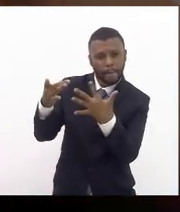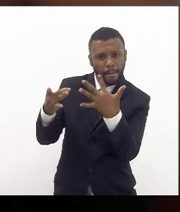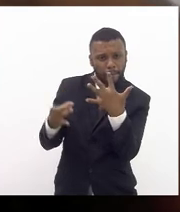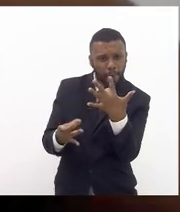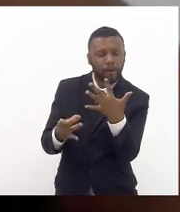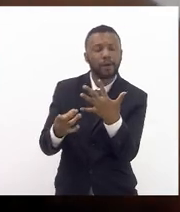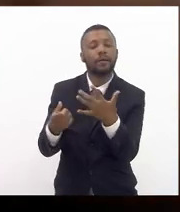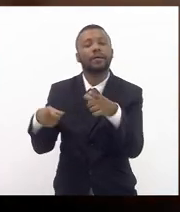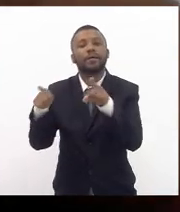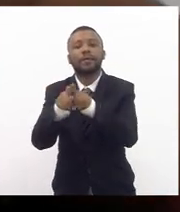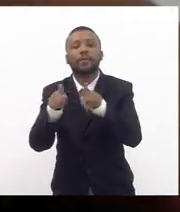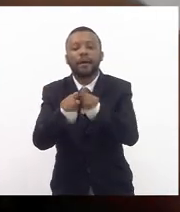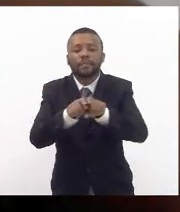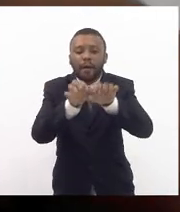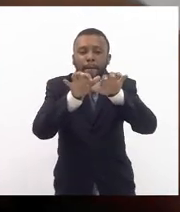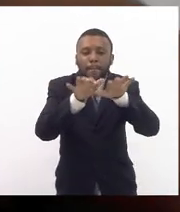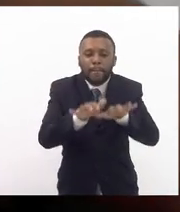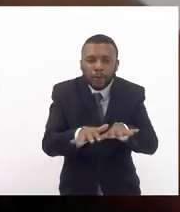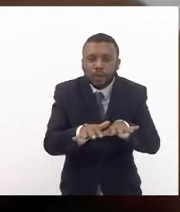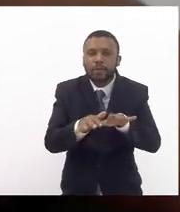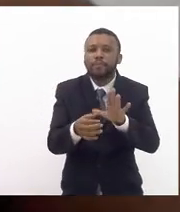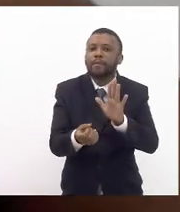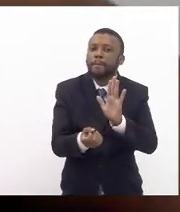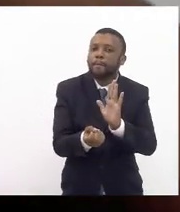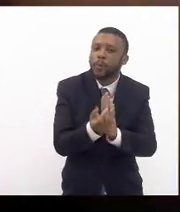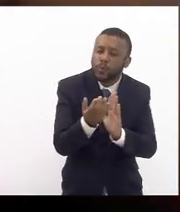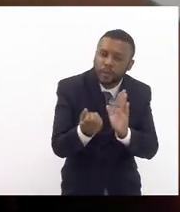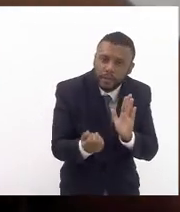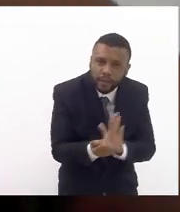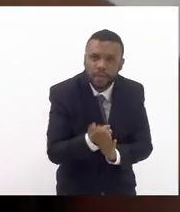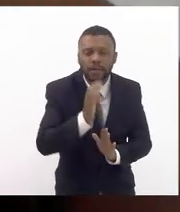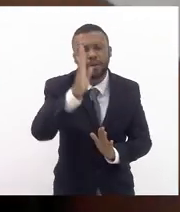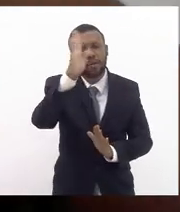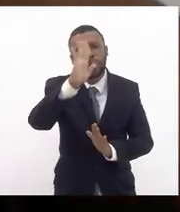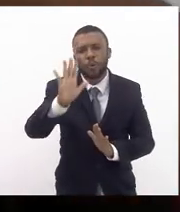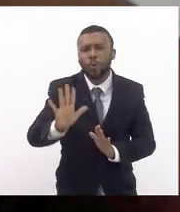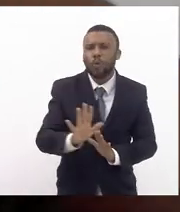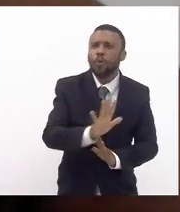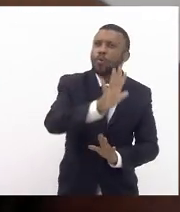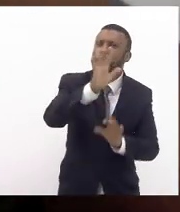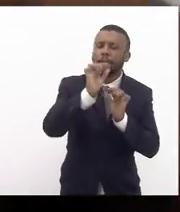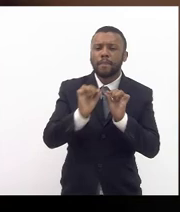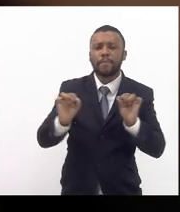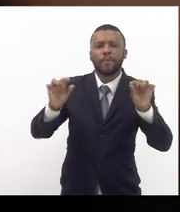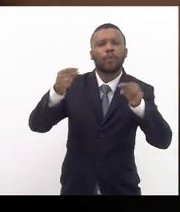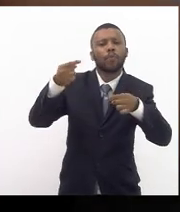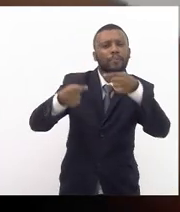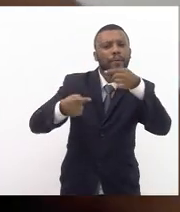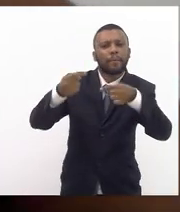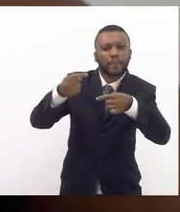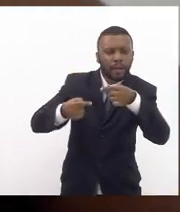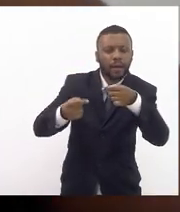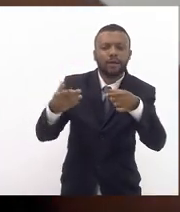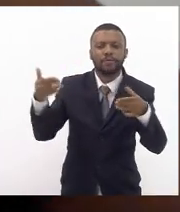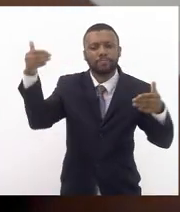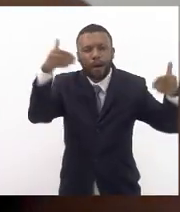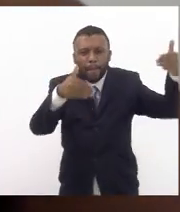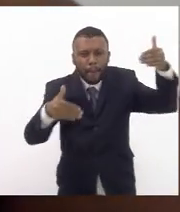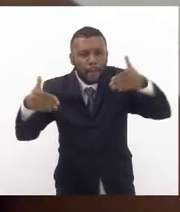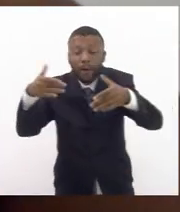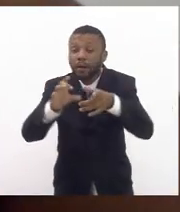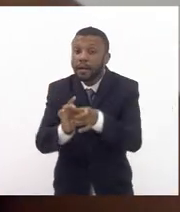vai produzir nacionalmente a ampliação do debate, a popularização do